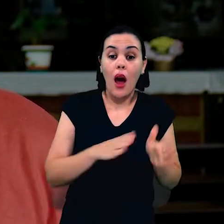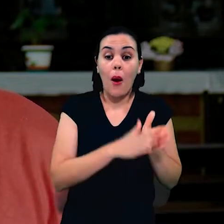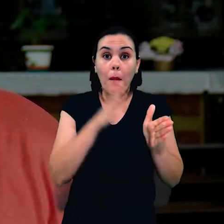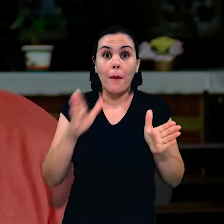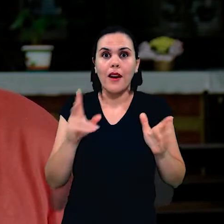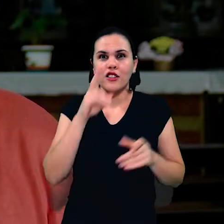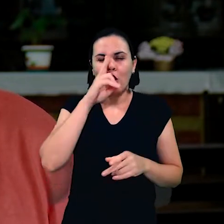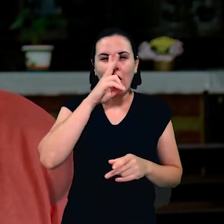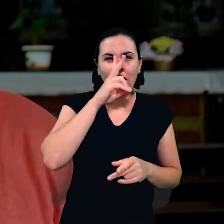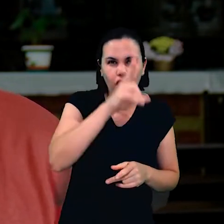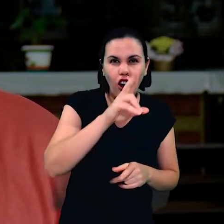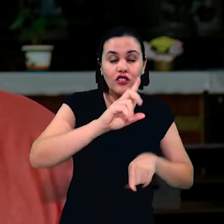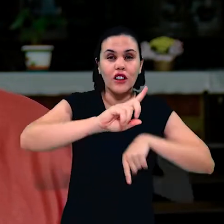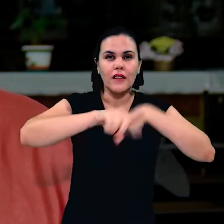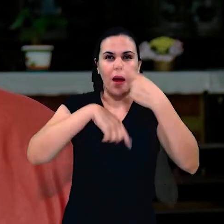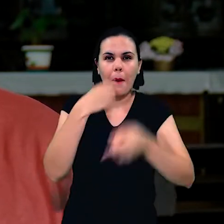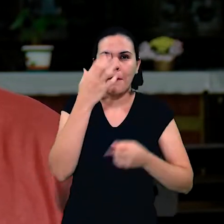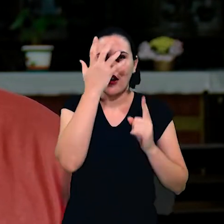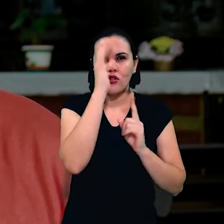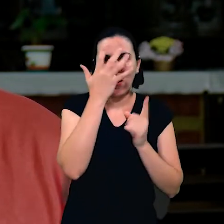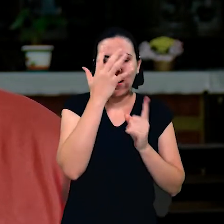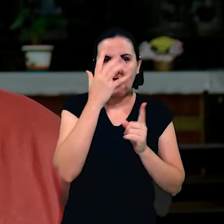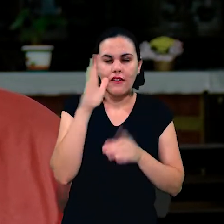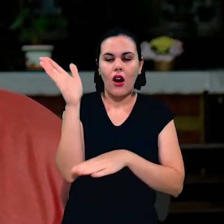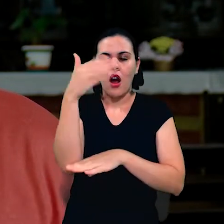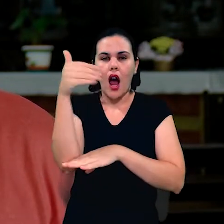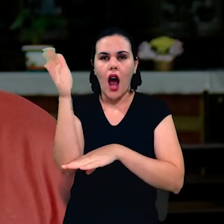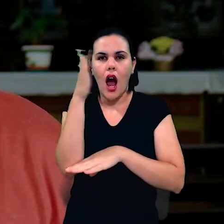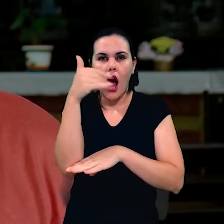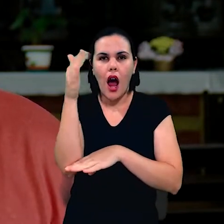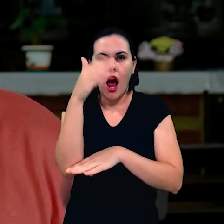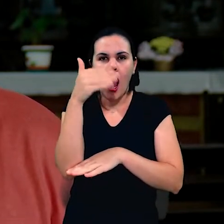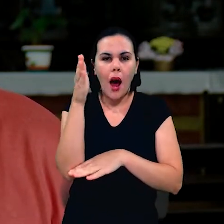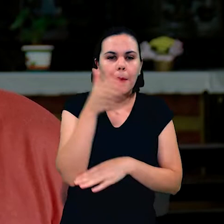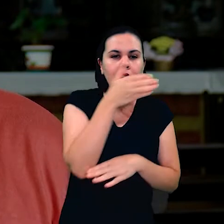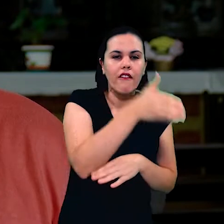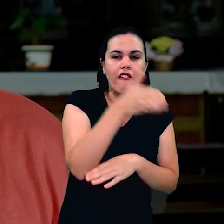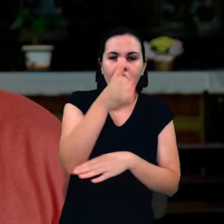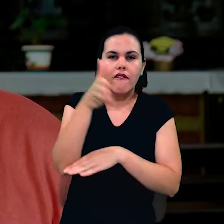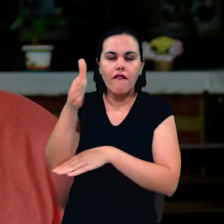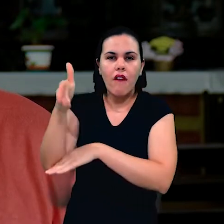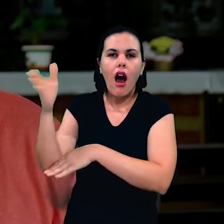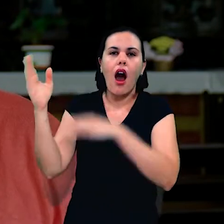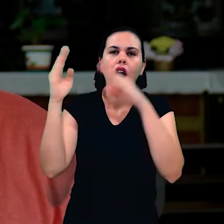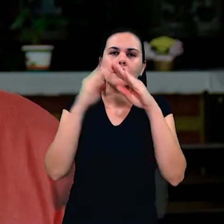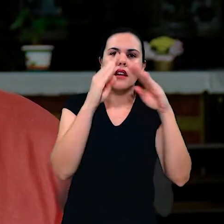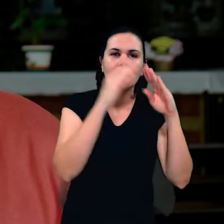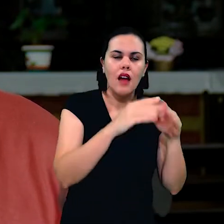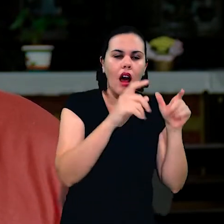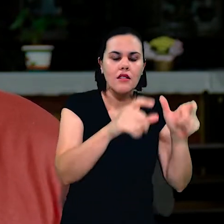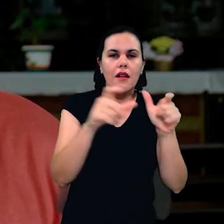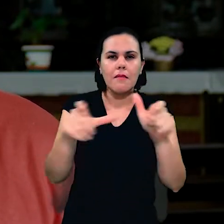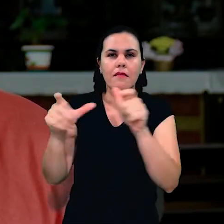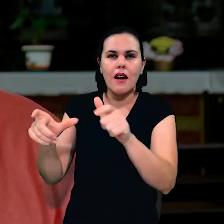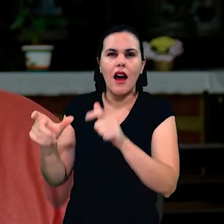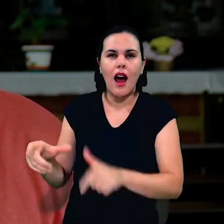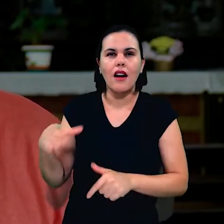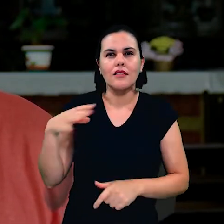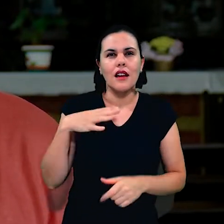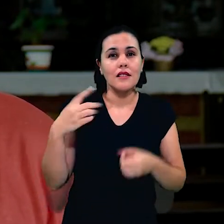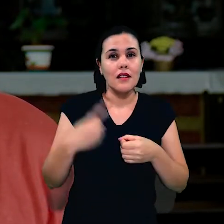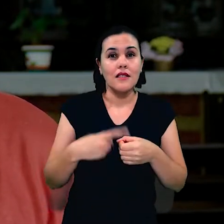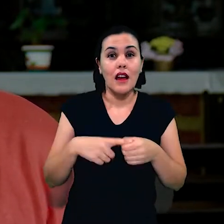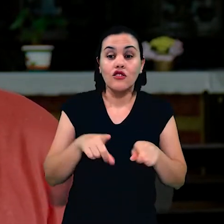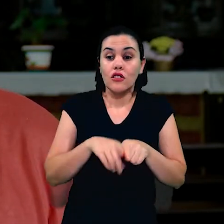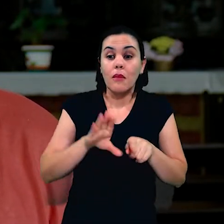forte, onde as diversas bandeiras percorrem todas as casas em vários bairros da cidade, até fora